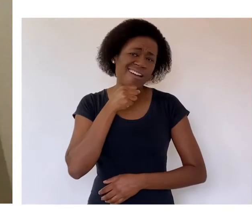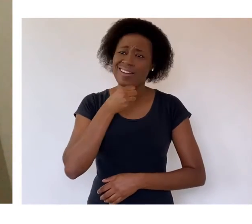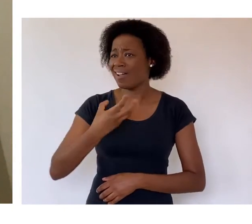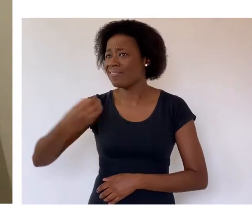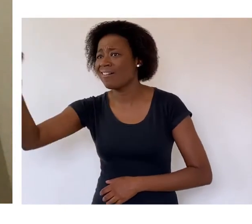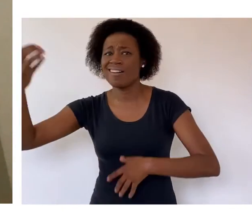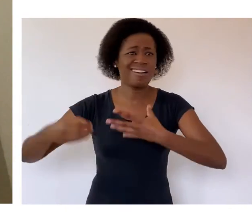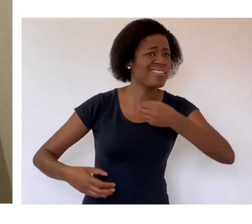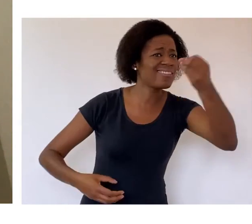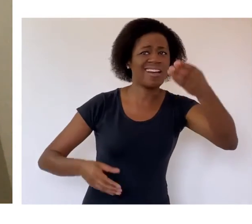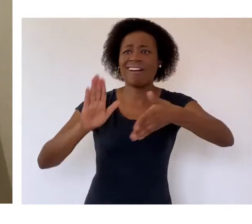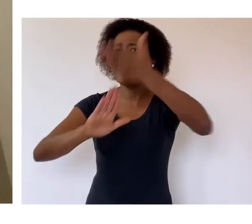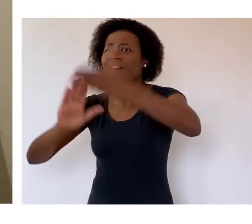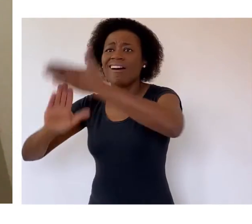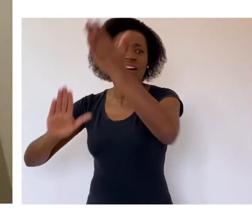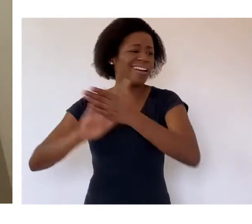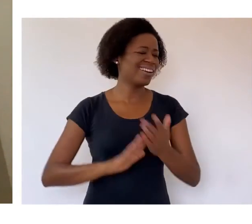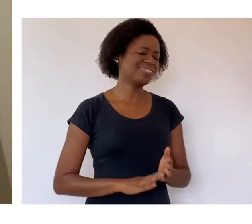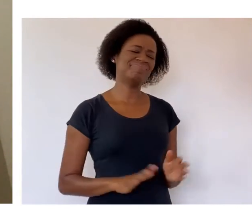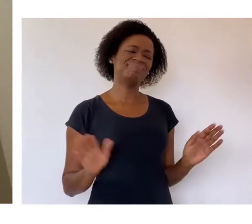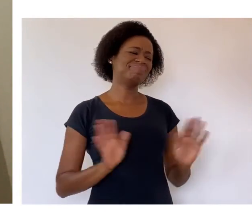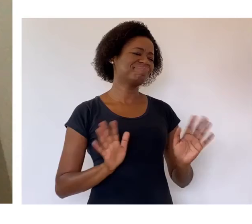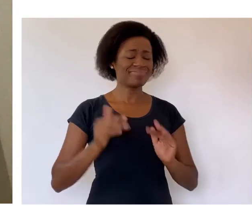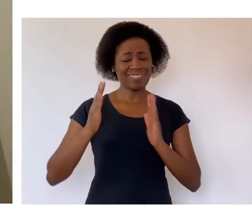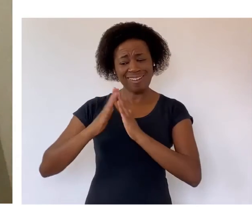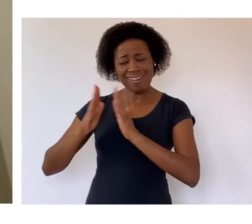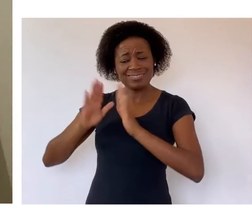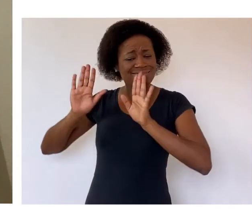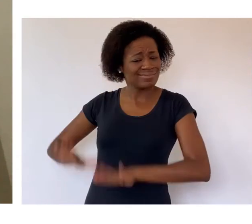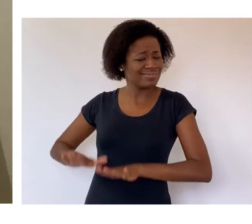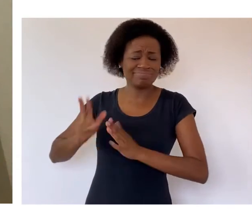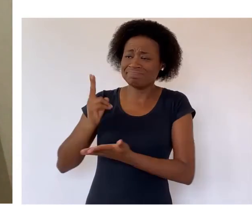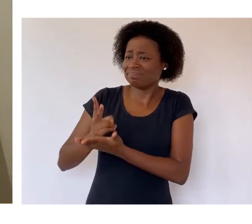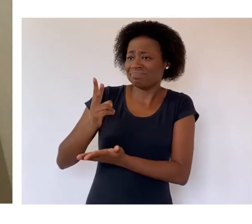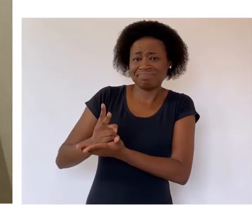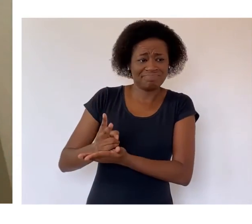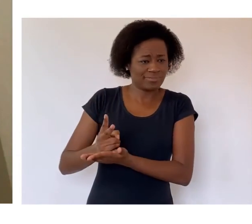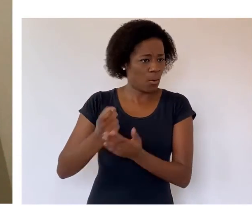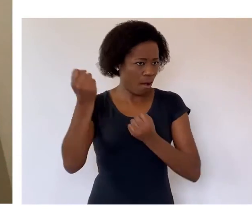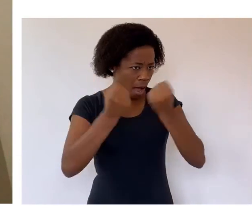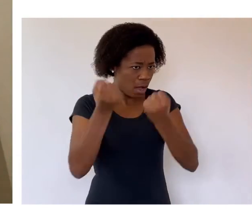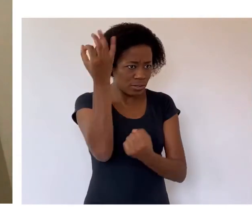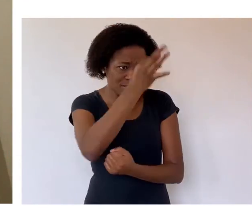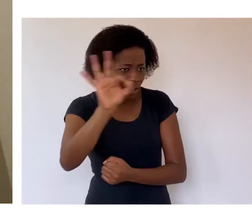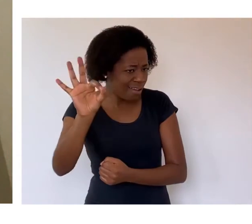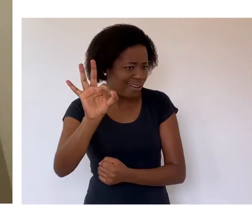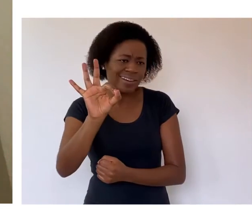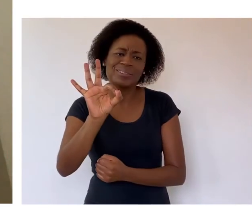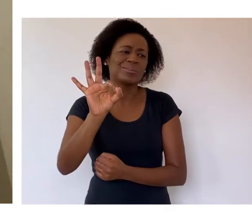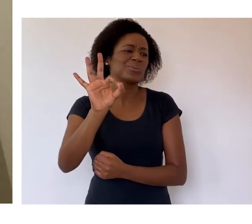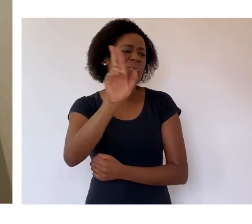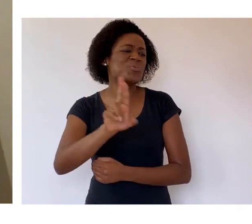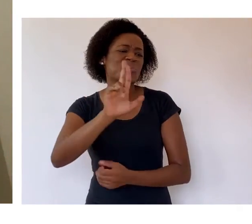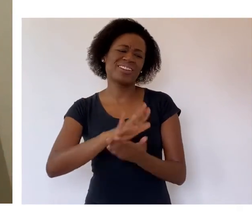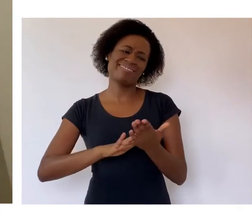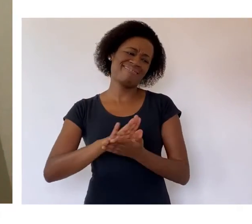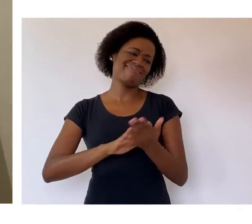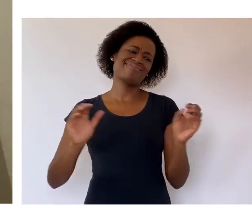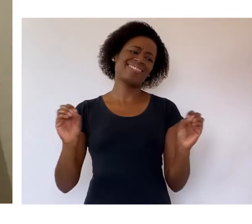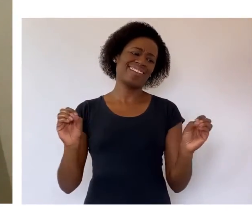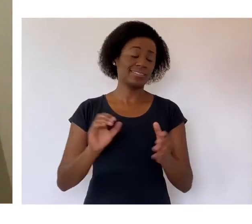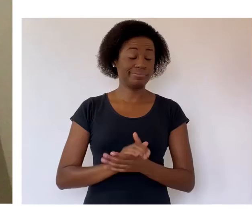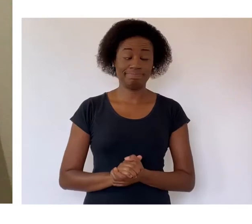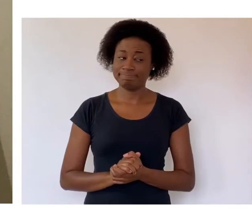e viajar. Eu fico em casa o tempo todo e nunca uso aquele Mercedes que você me deu. E além de